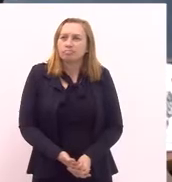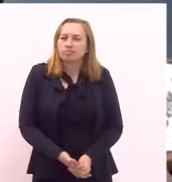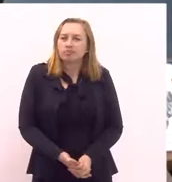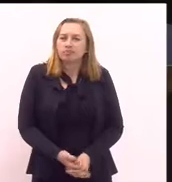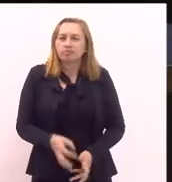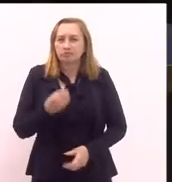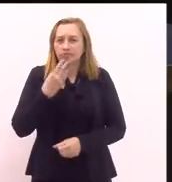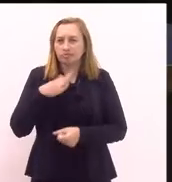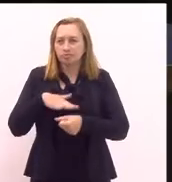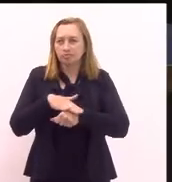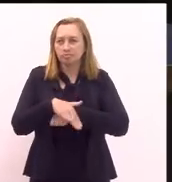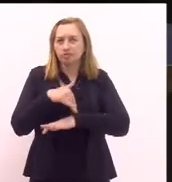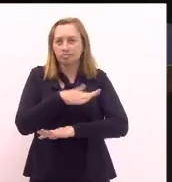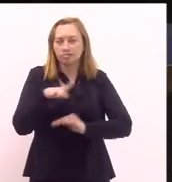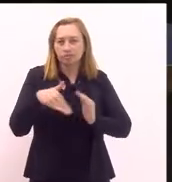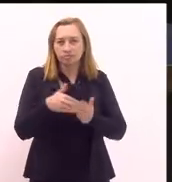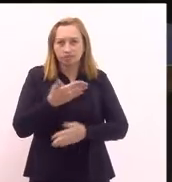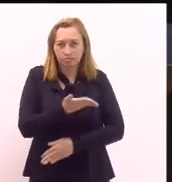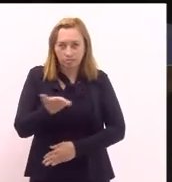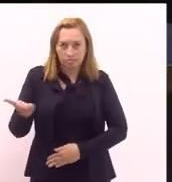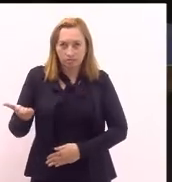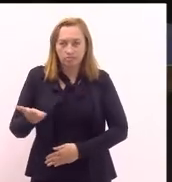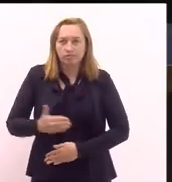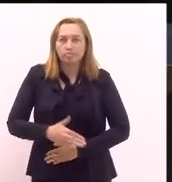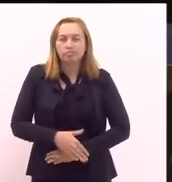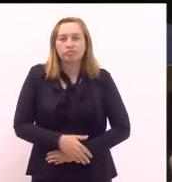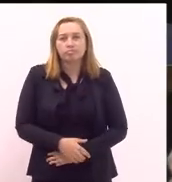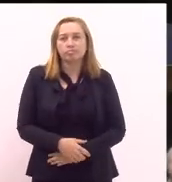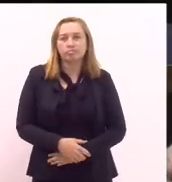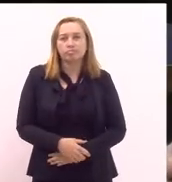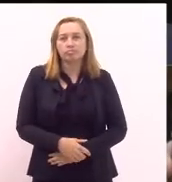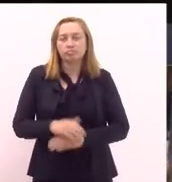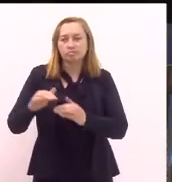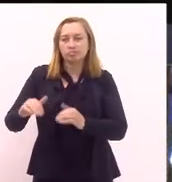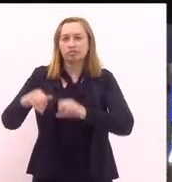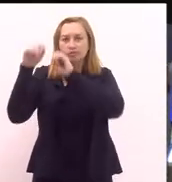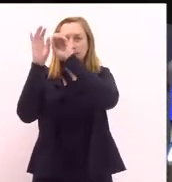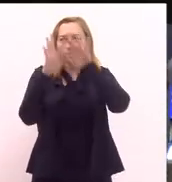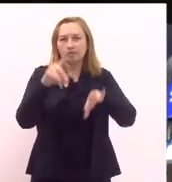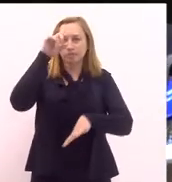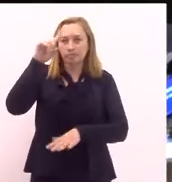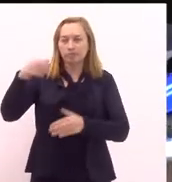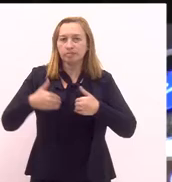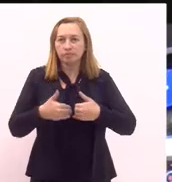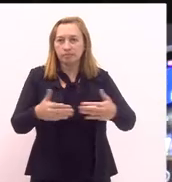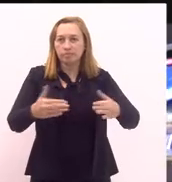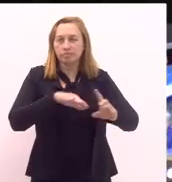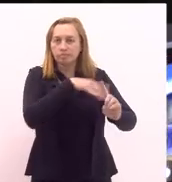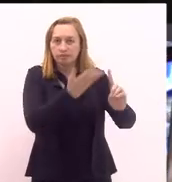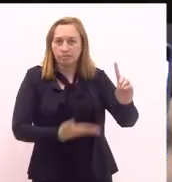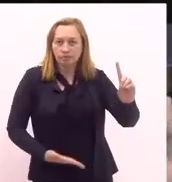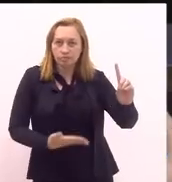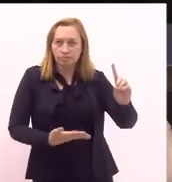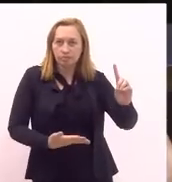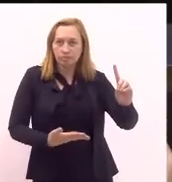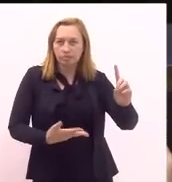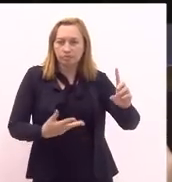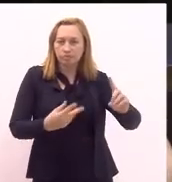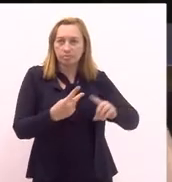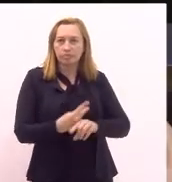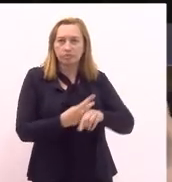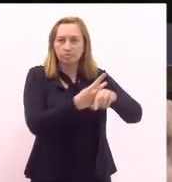boa noite a todas e todos sob a proteção de Deus declara aberta a sessão solene de entrega